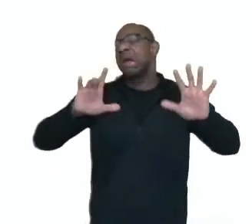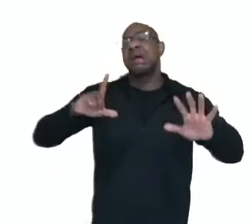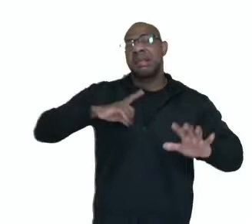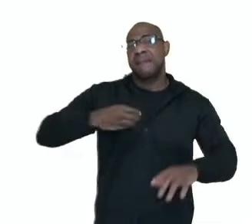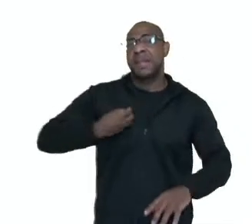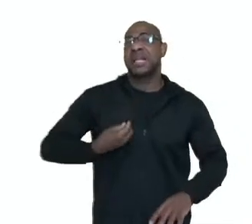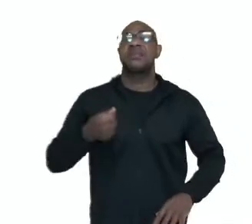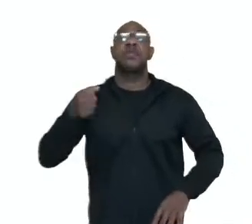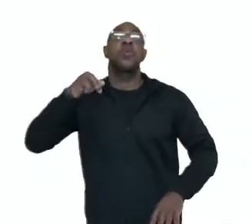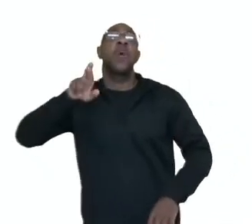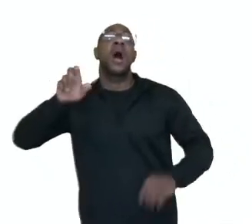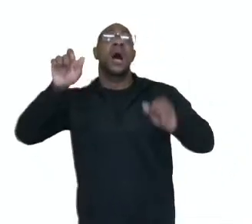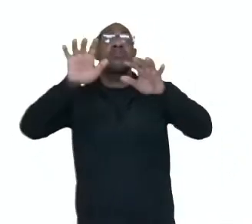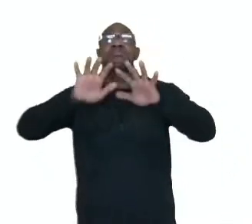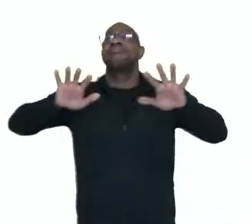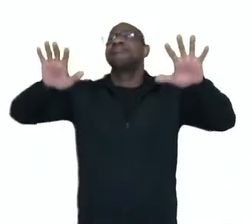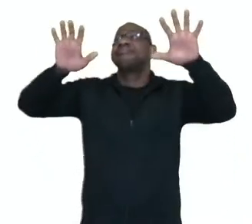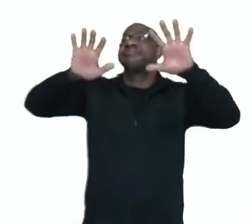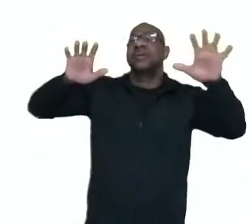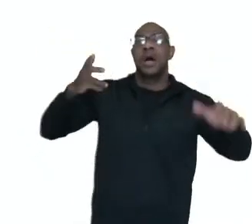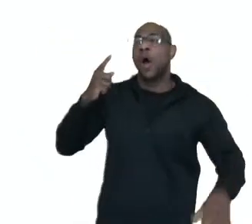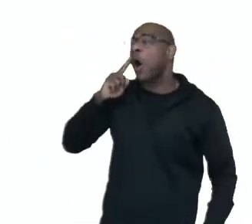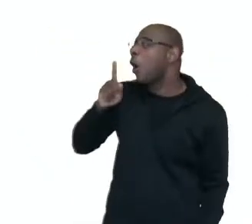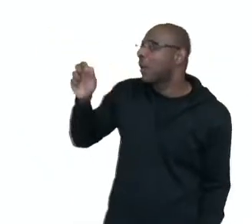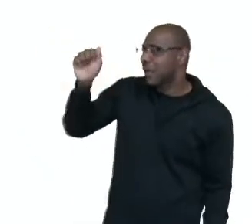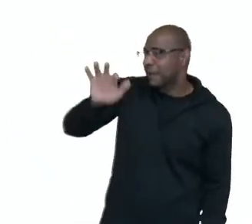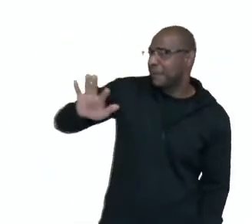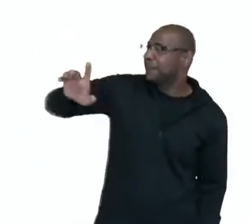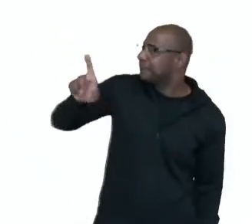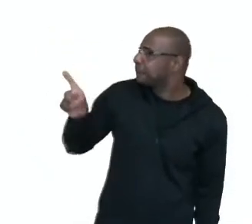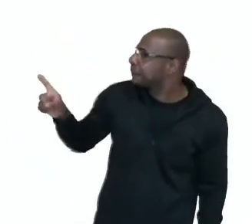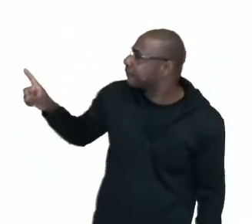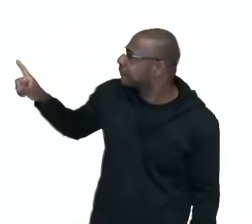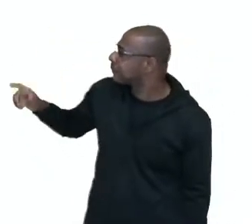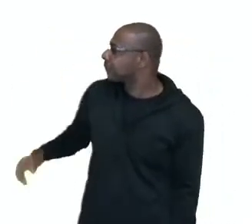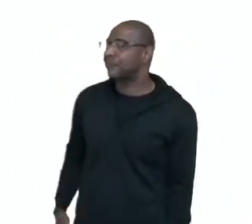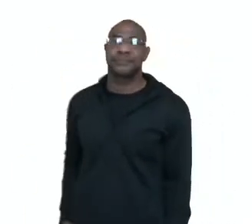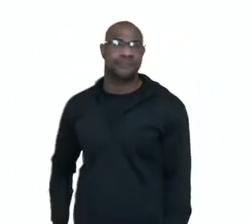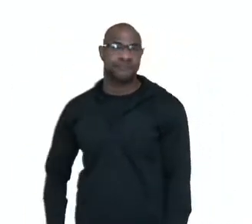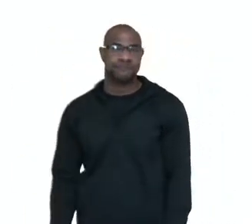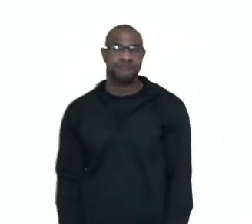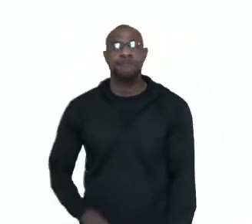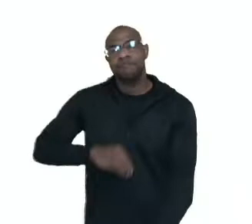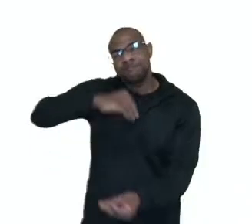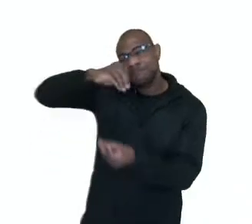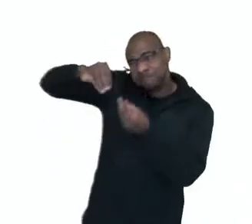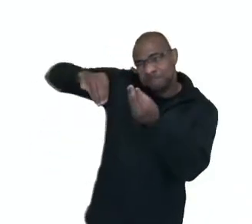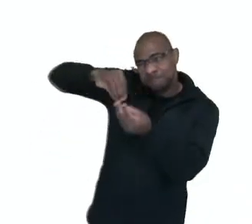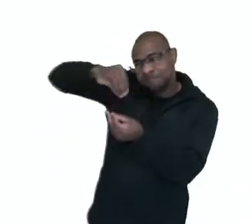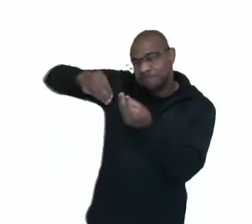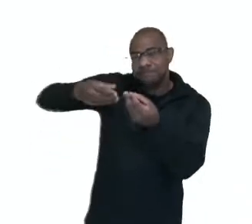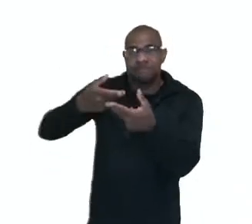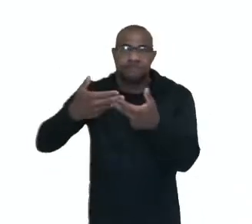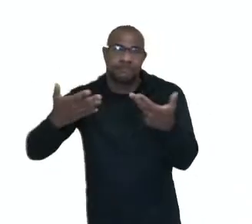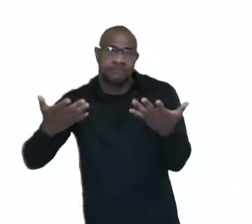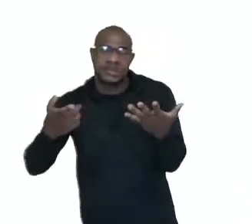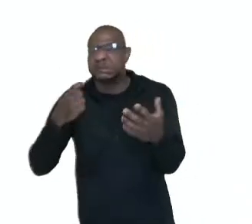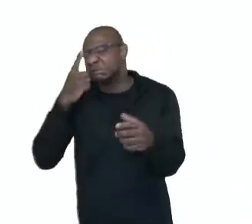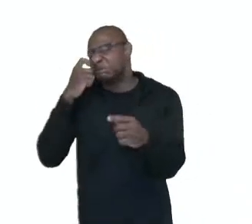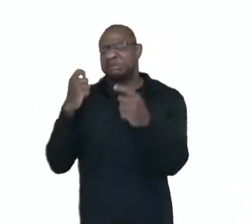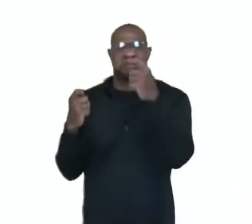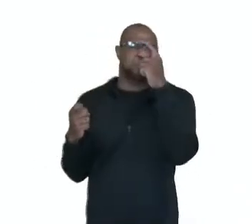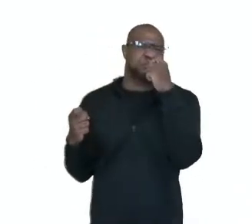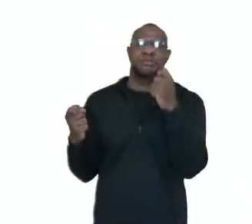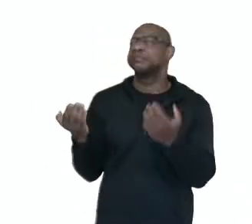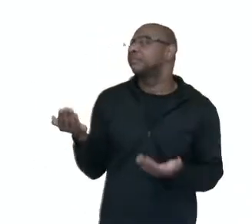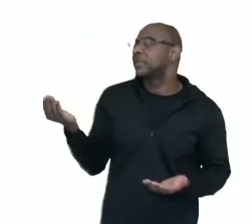no ar. Olha aqui essa imagem, confere aqui, ó. Olha aqui. Substâncias, né, que estão ricas em quê? Em poluentes,